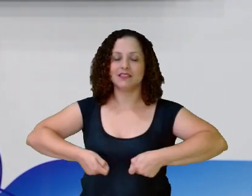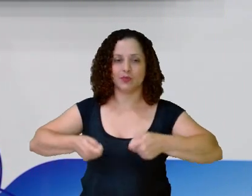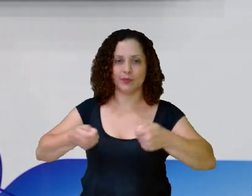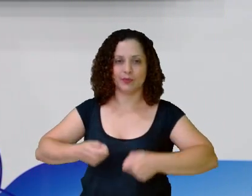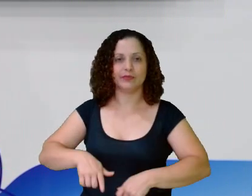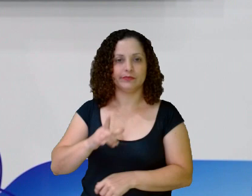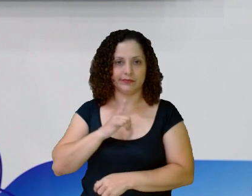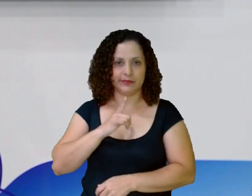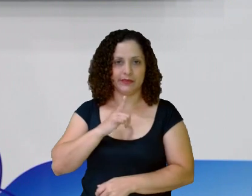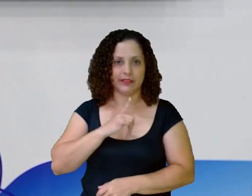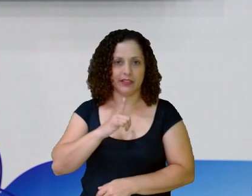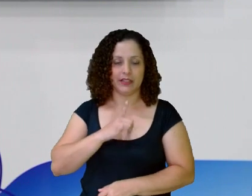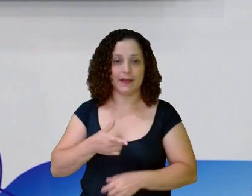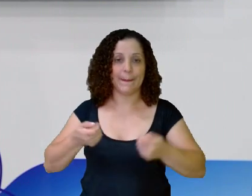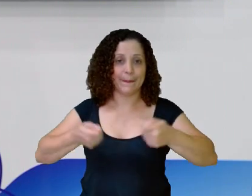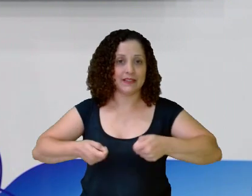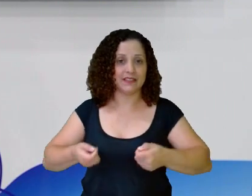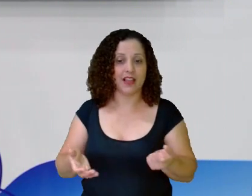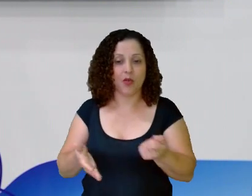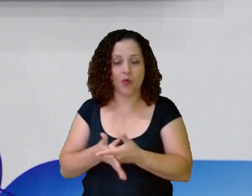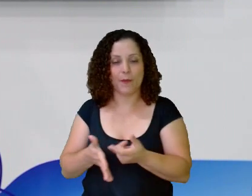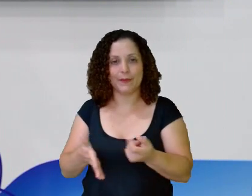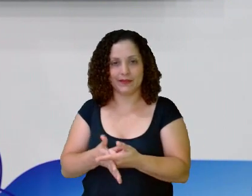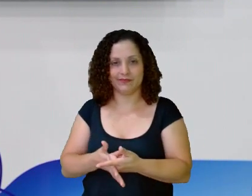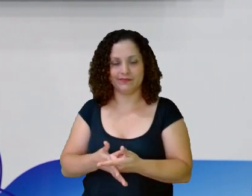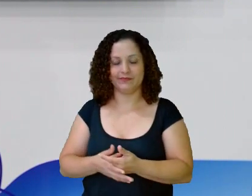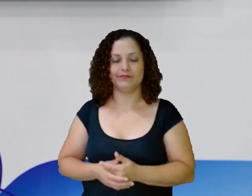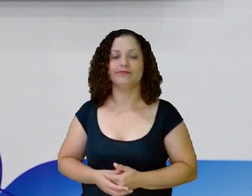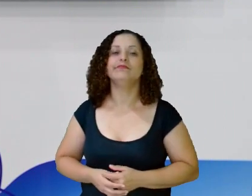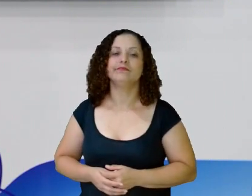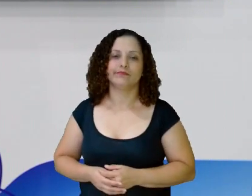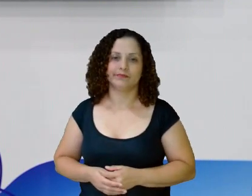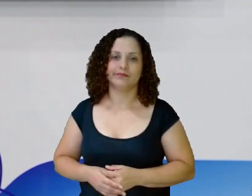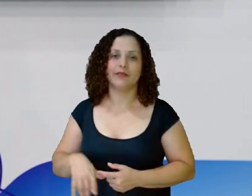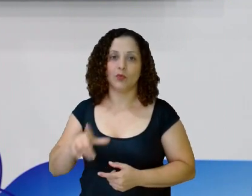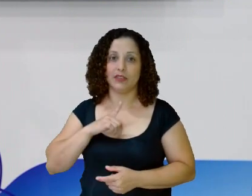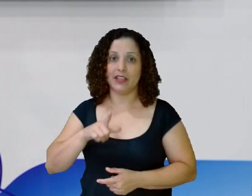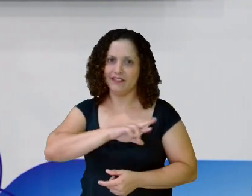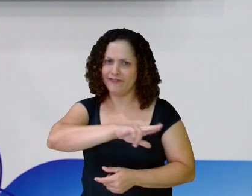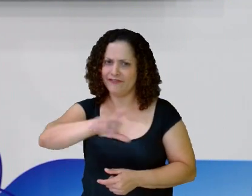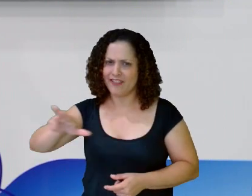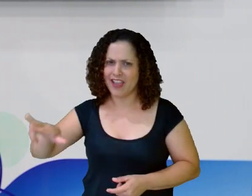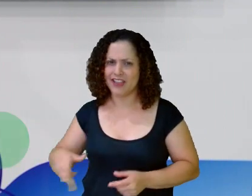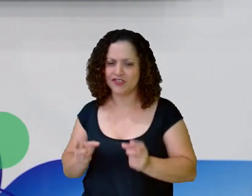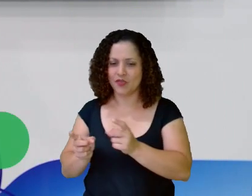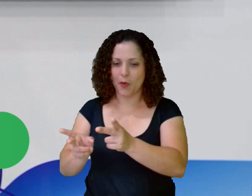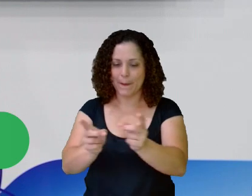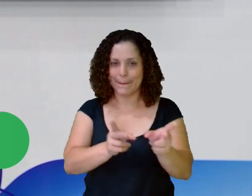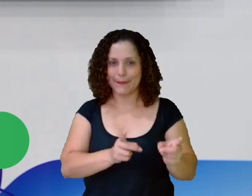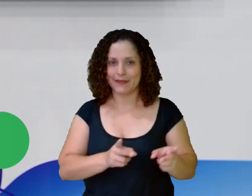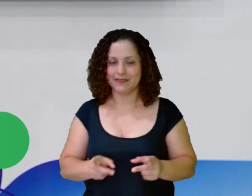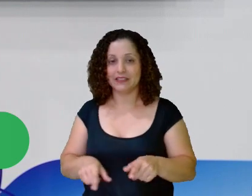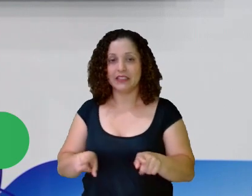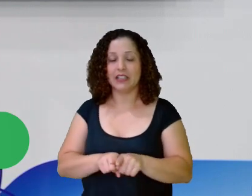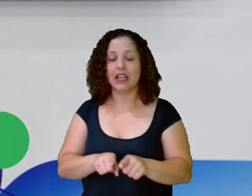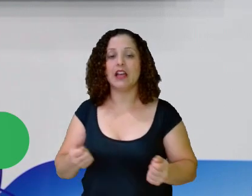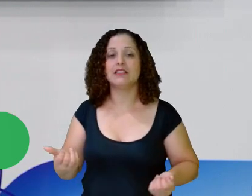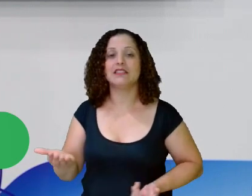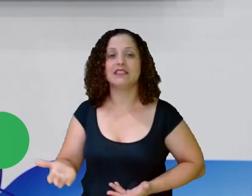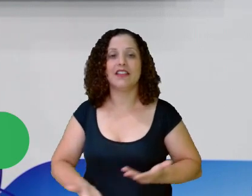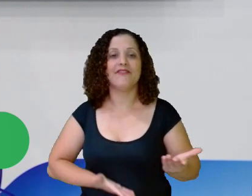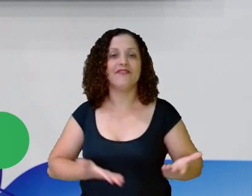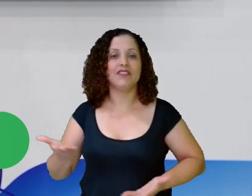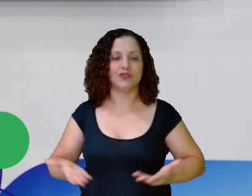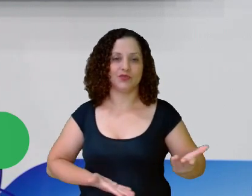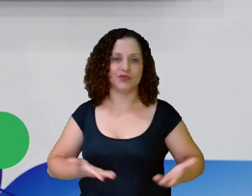precisam naquele espaço, o que é que as pessoas precisam naquele momento. Então, tem comércio, tem muito. Serviços. Então, os serviços, como eu